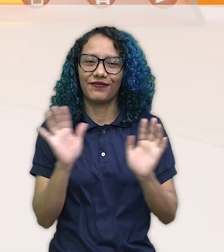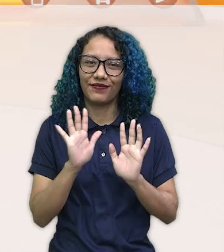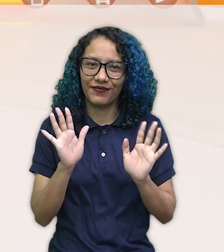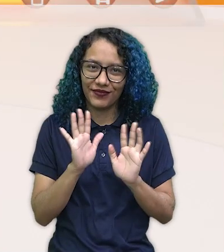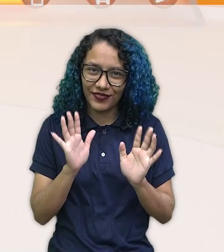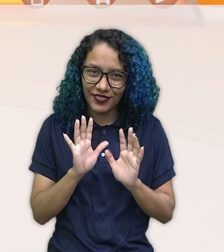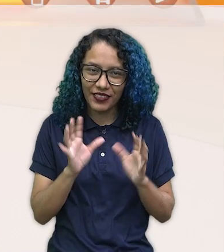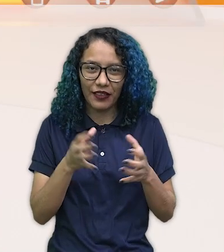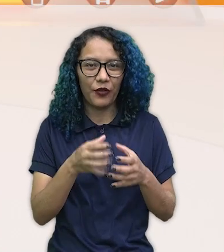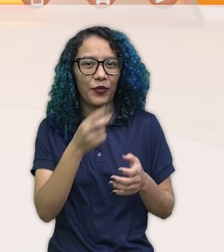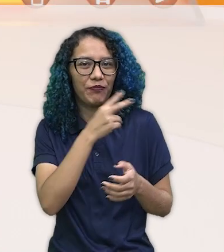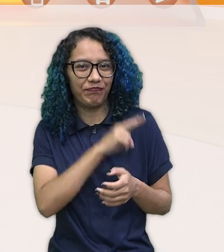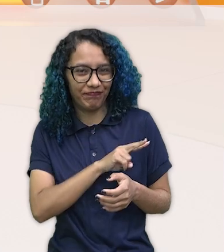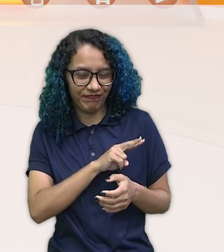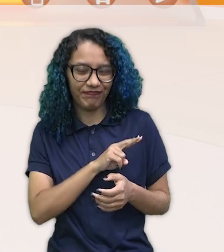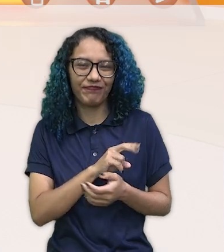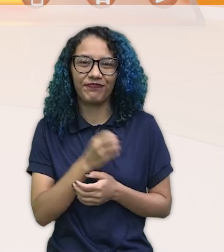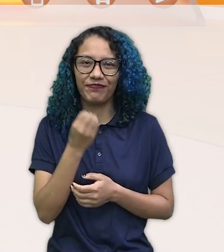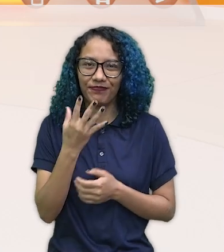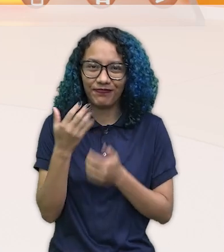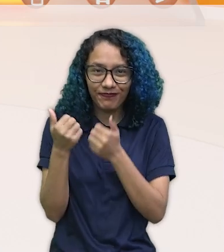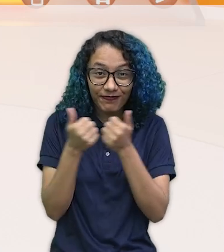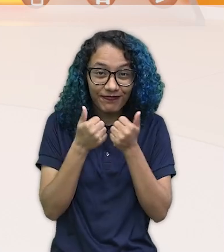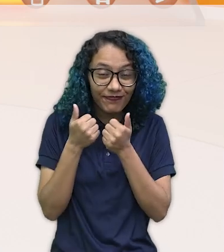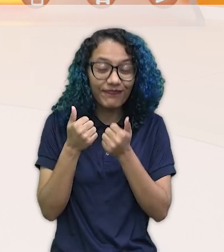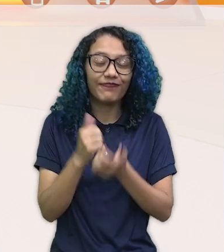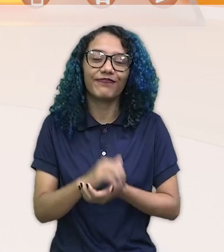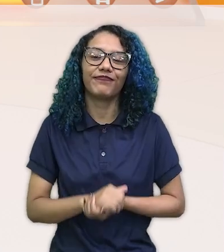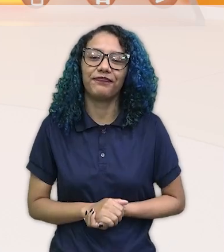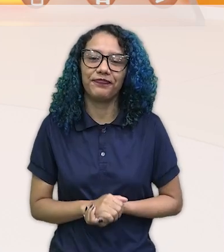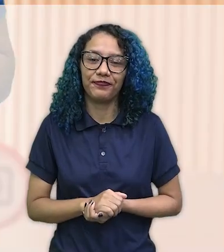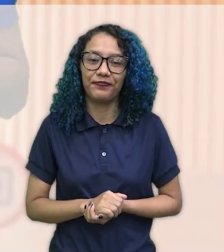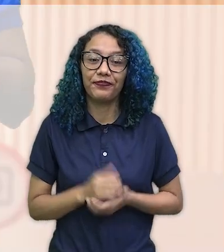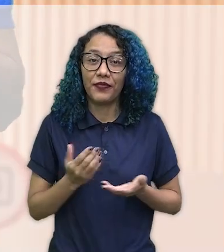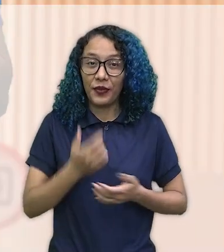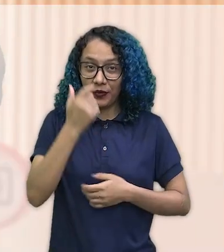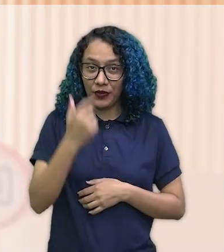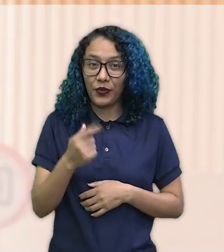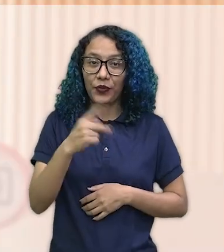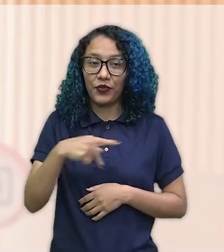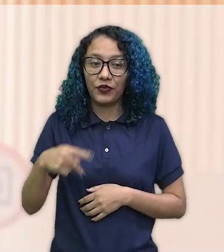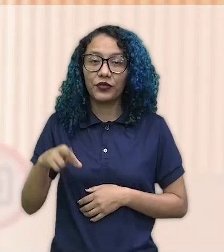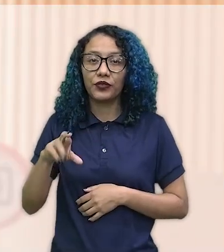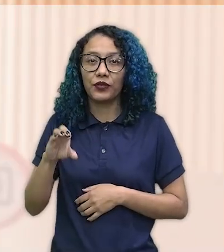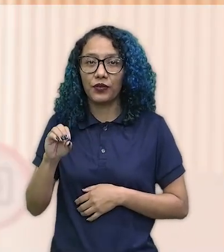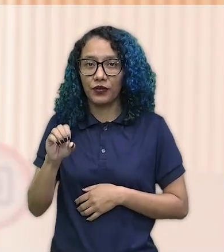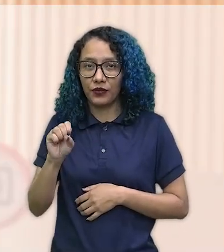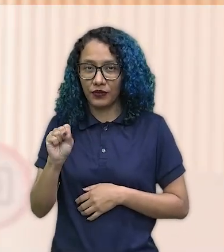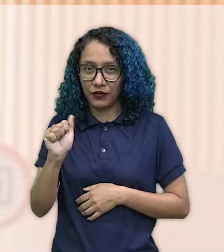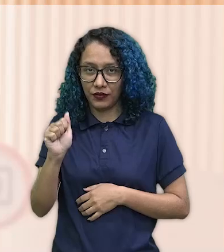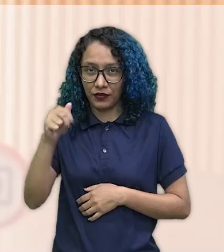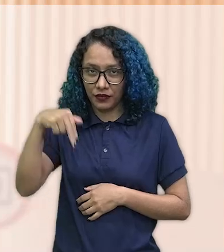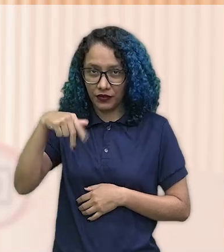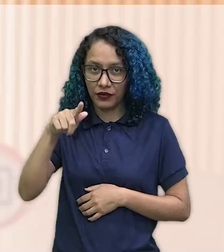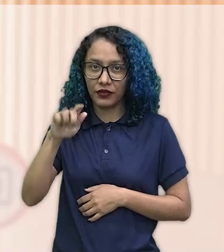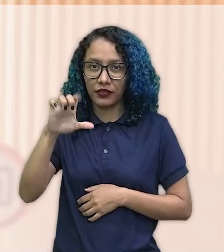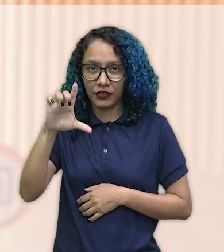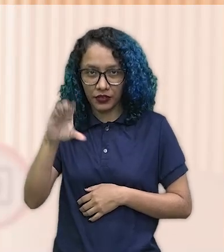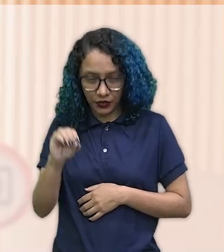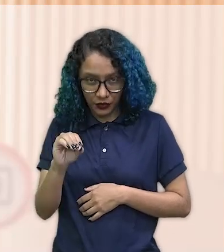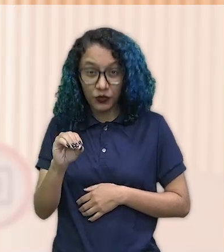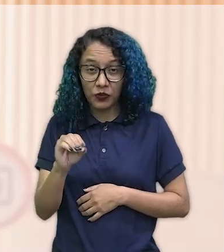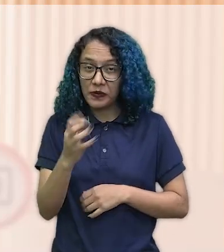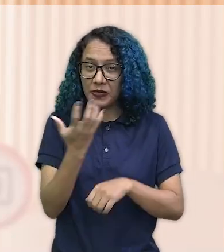Olá, segunda série do ensino médio, tudo bem com vocês? Eu sou o professor Rosângelo Assis,